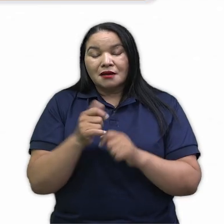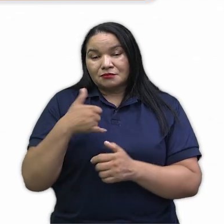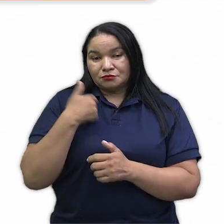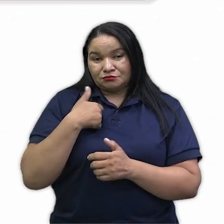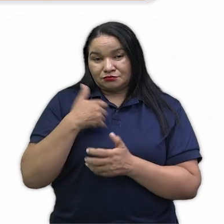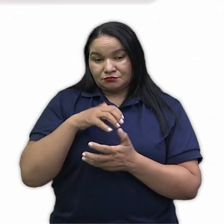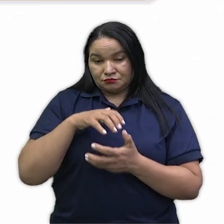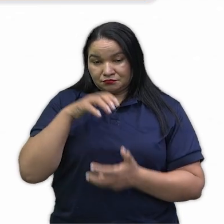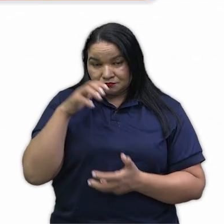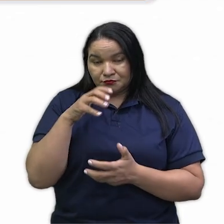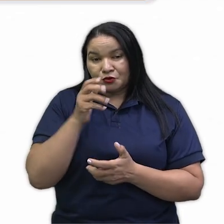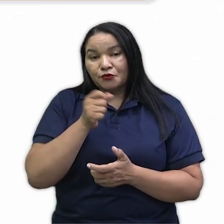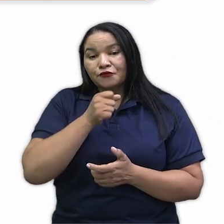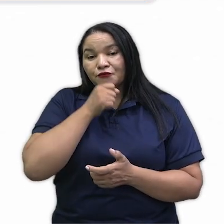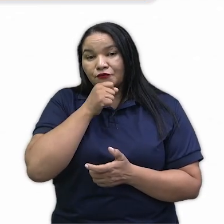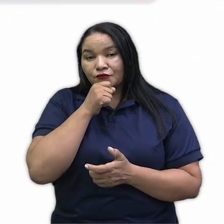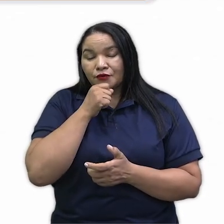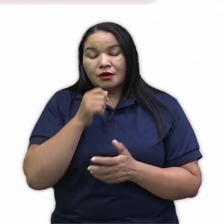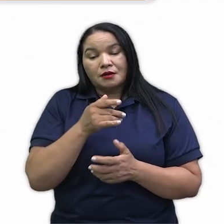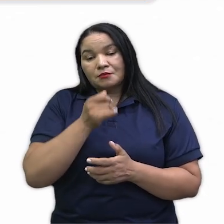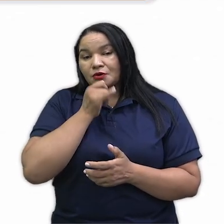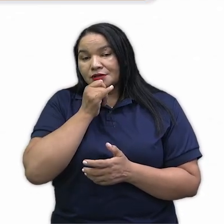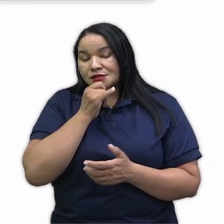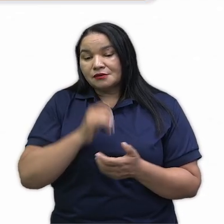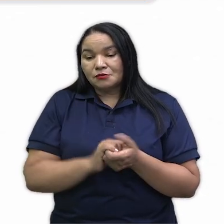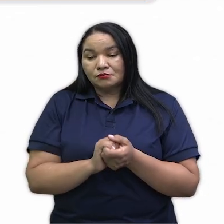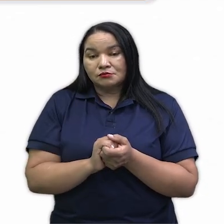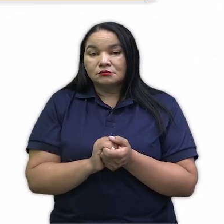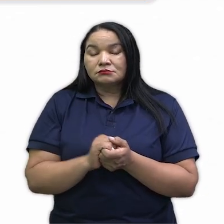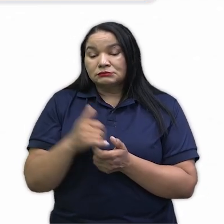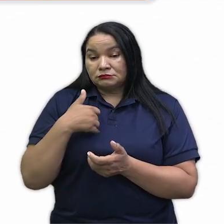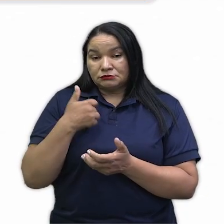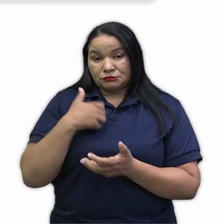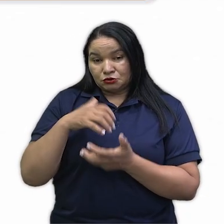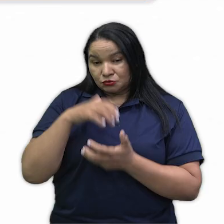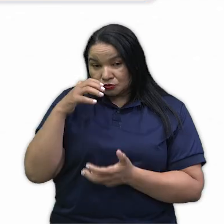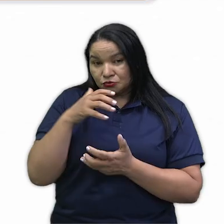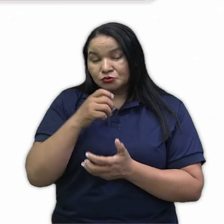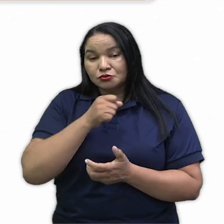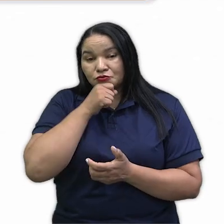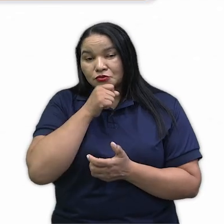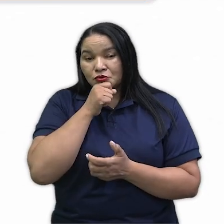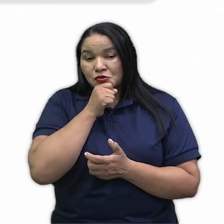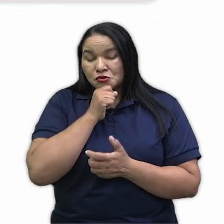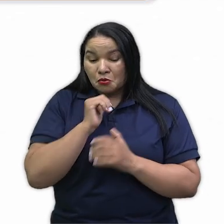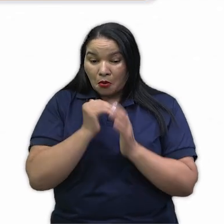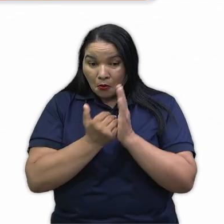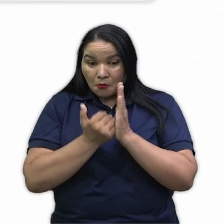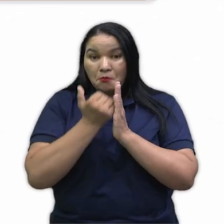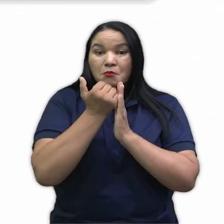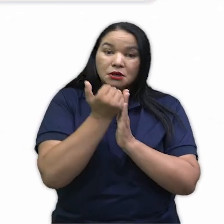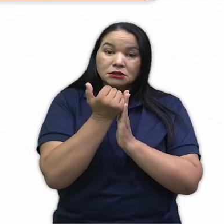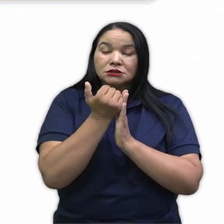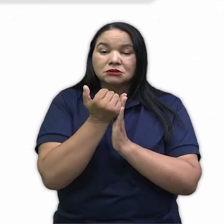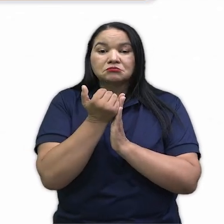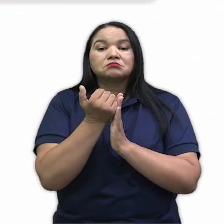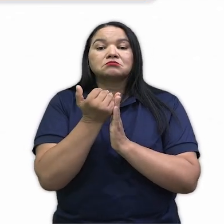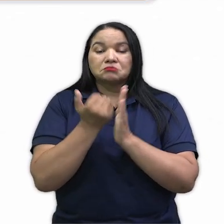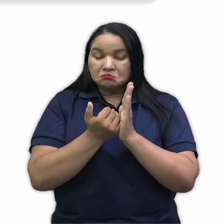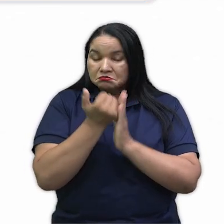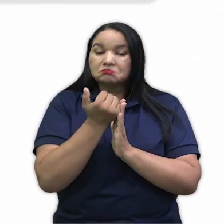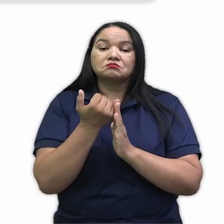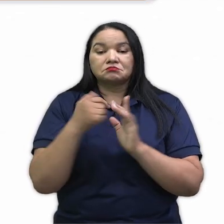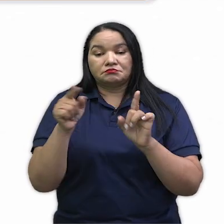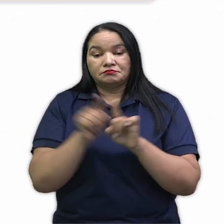envelhecimento populacional, né? Que vai se dizer aí respeito ao crescimento da parcela de idosos na população, que tem aumentado cada